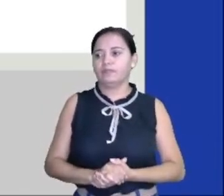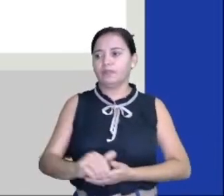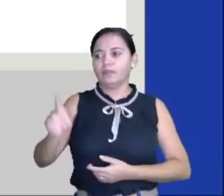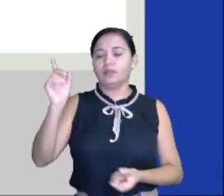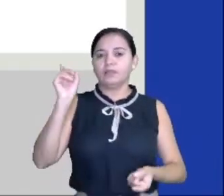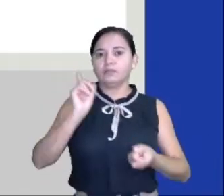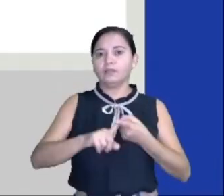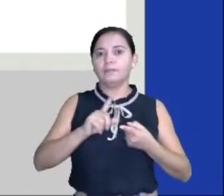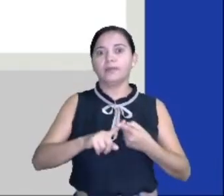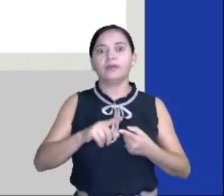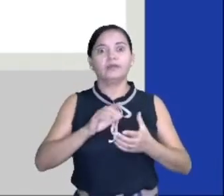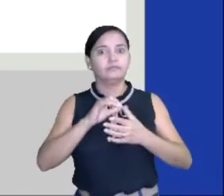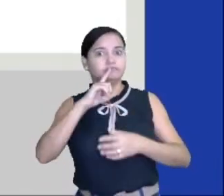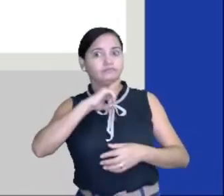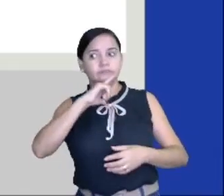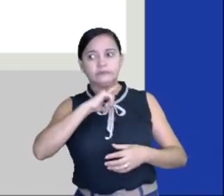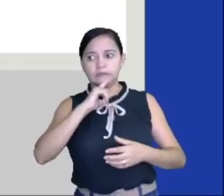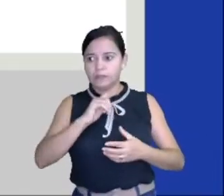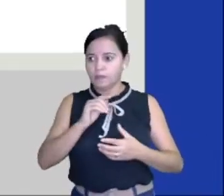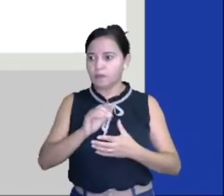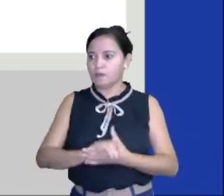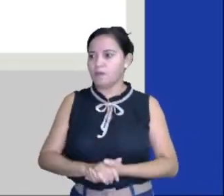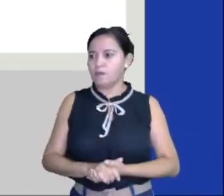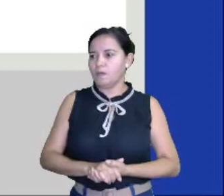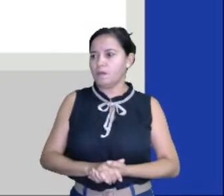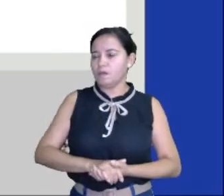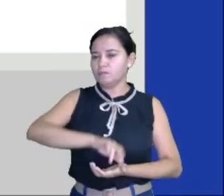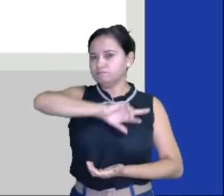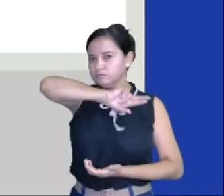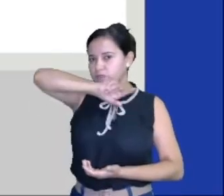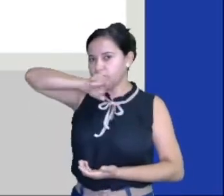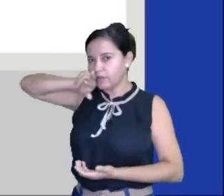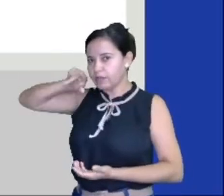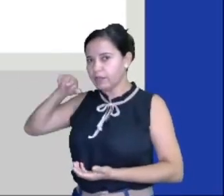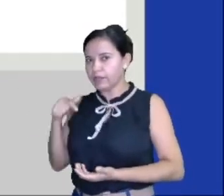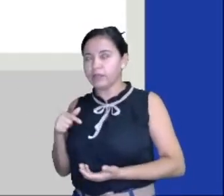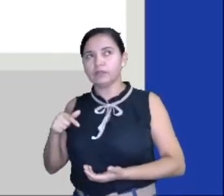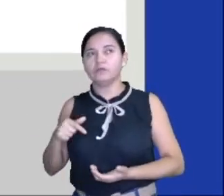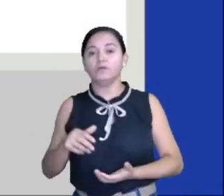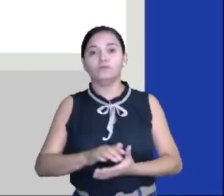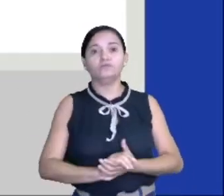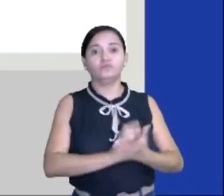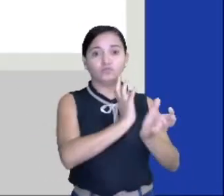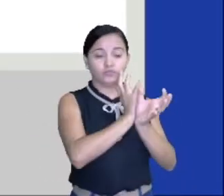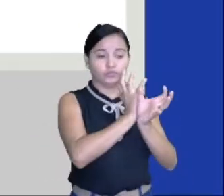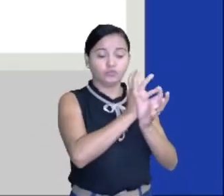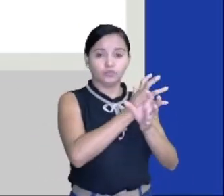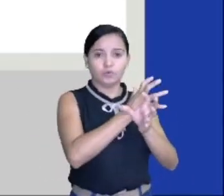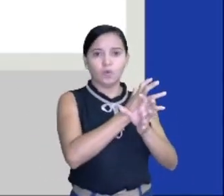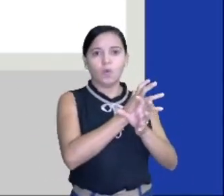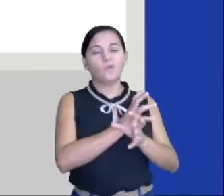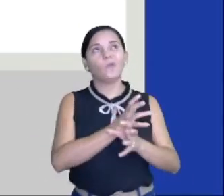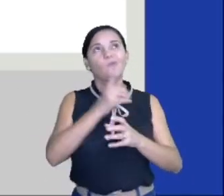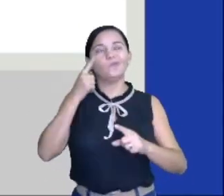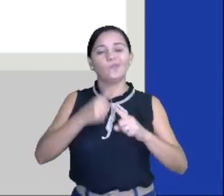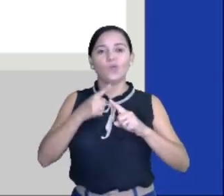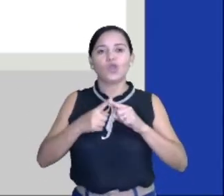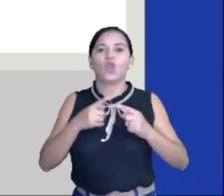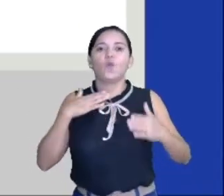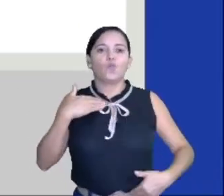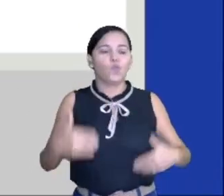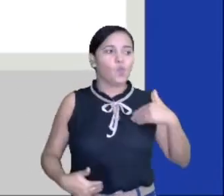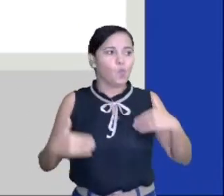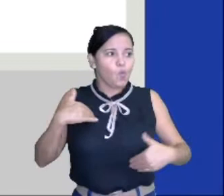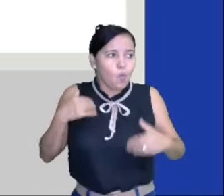esponjas, que essas esponjas, esses discos invertebrais, servem para amortecer o peso do nosso corpo.